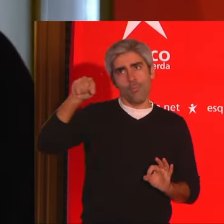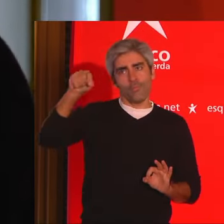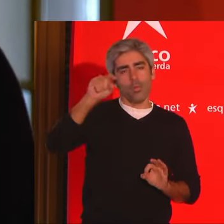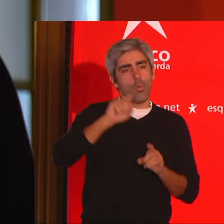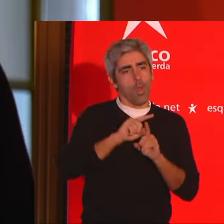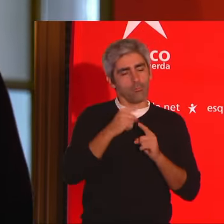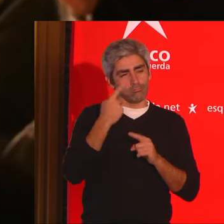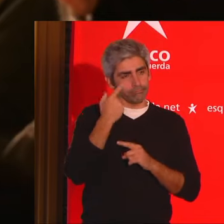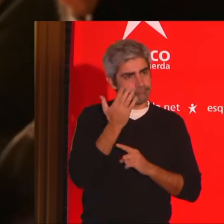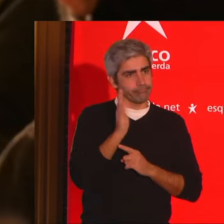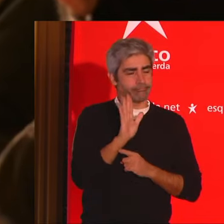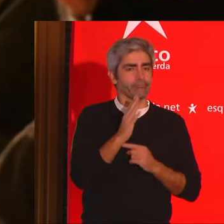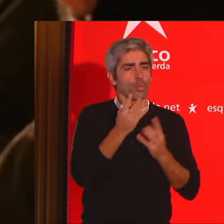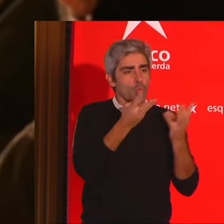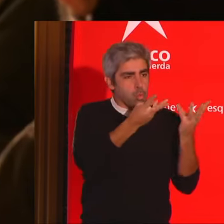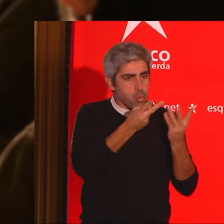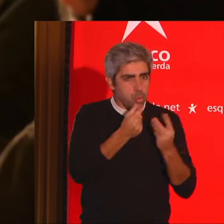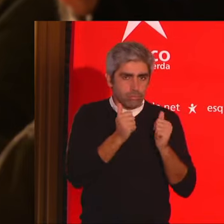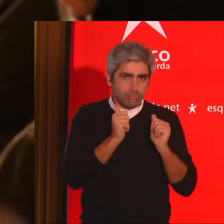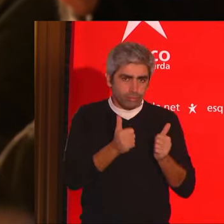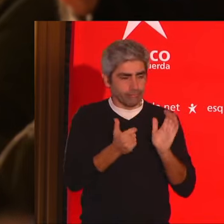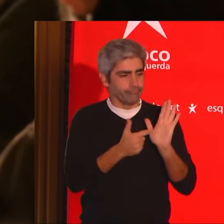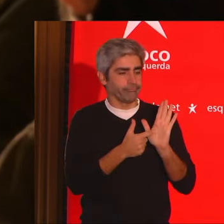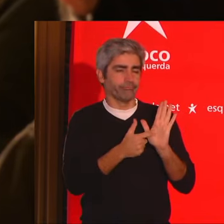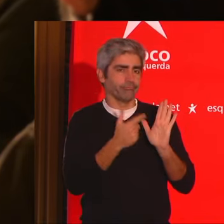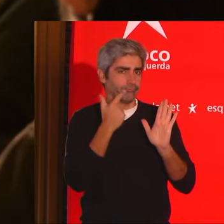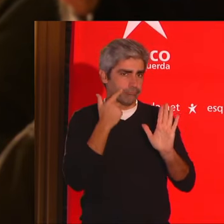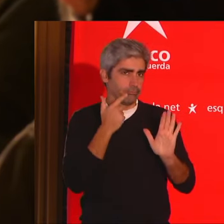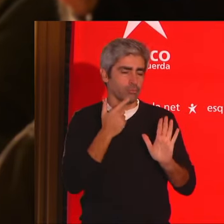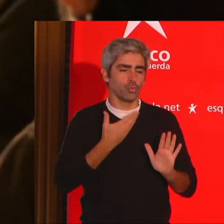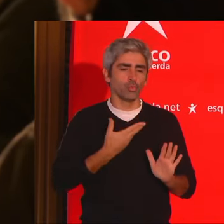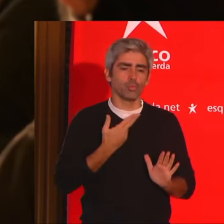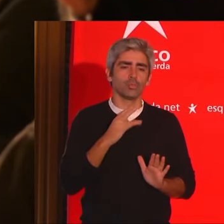prestem contas nesta matéria, e do CIFID,